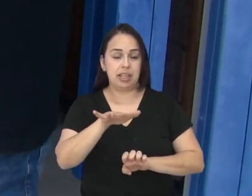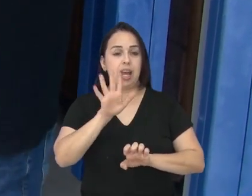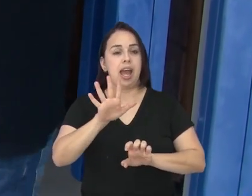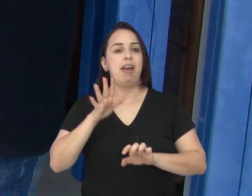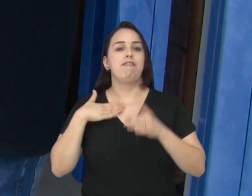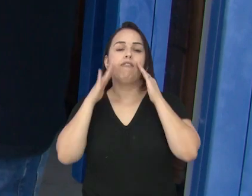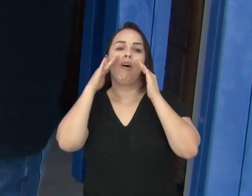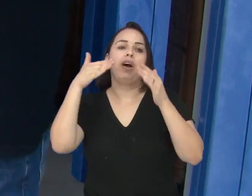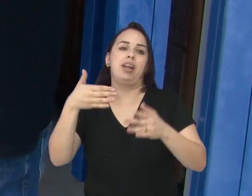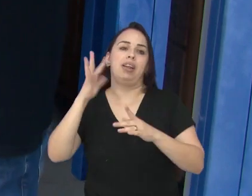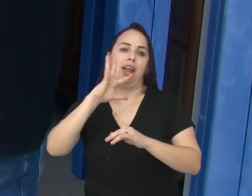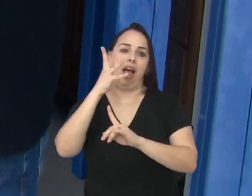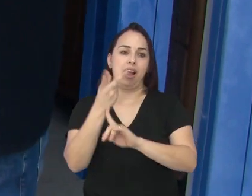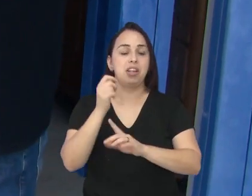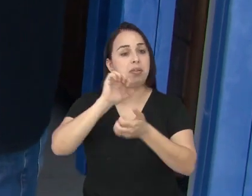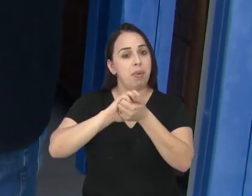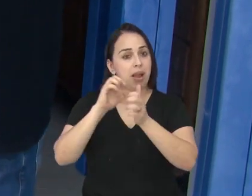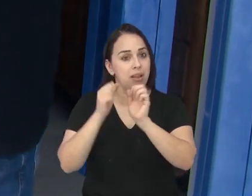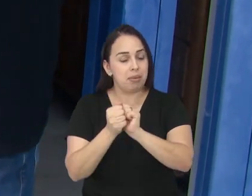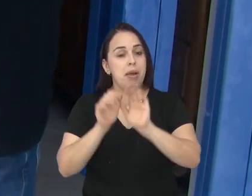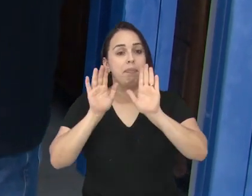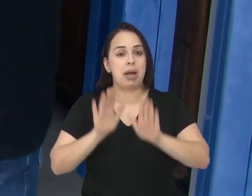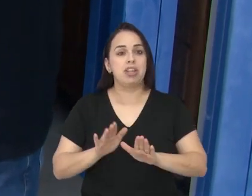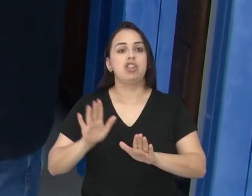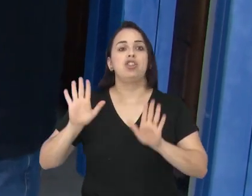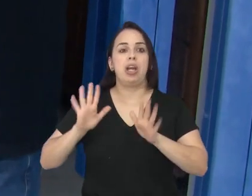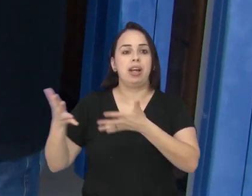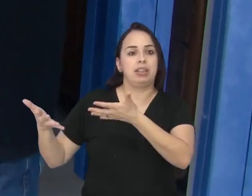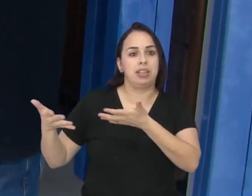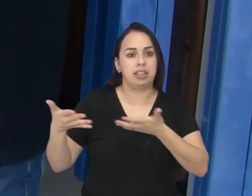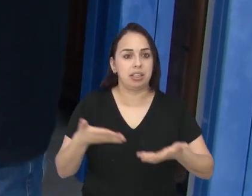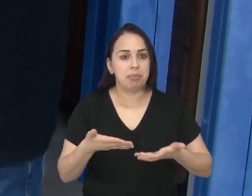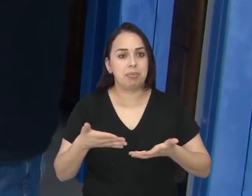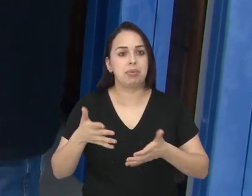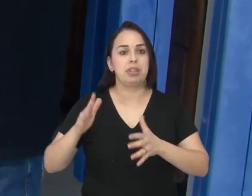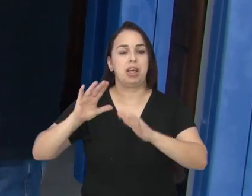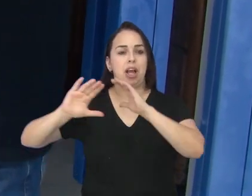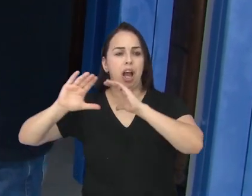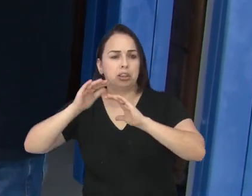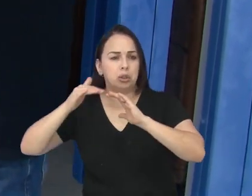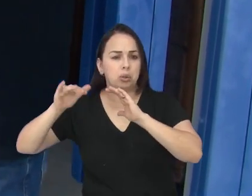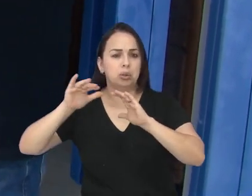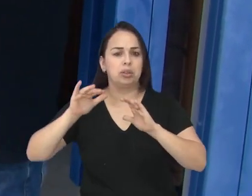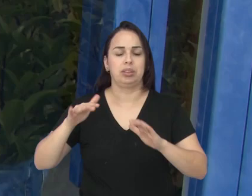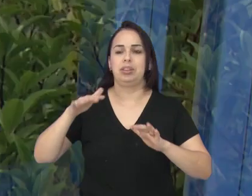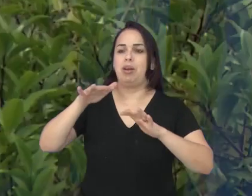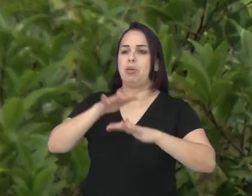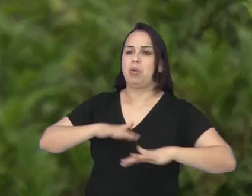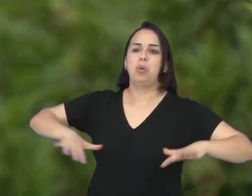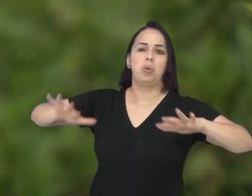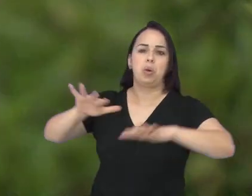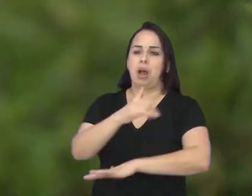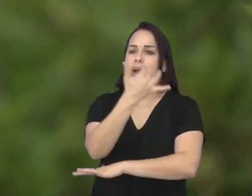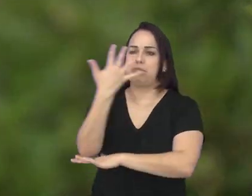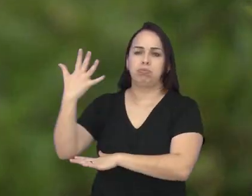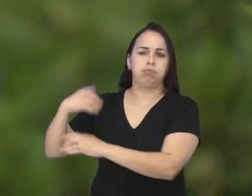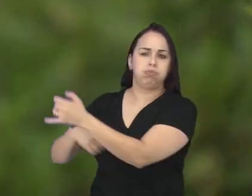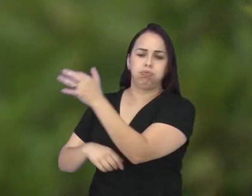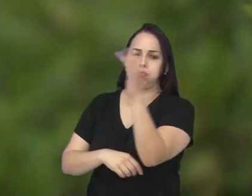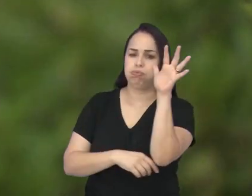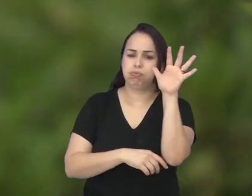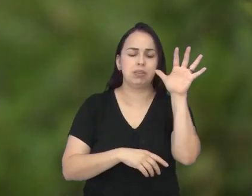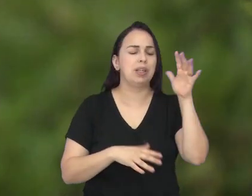artes plásticas, mas isso não implica... Já tivemos cantores de ópera e outros caras. Não, o lugar é bem gostoso para até quem não é